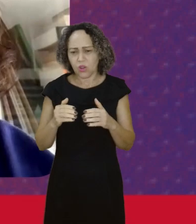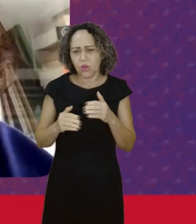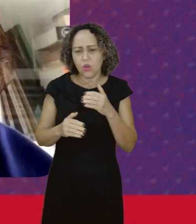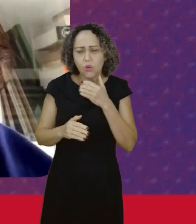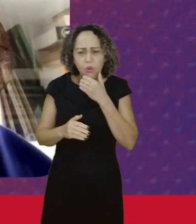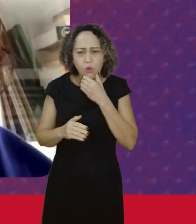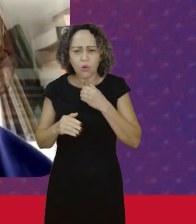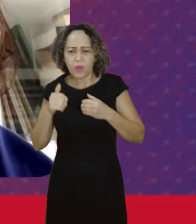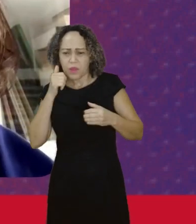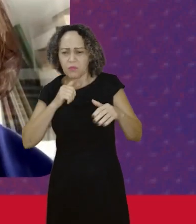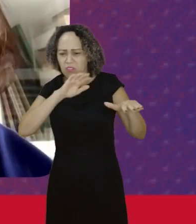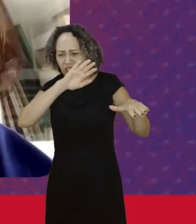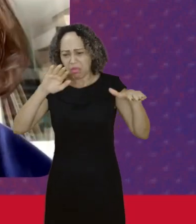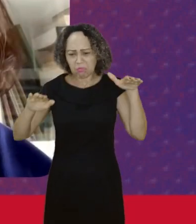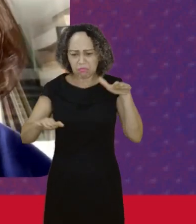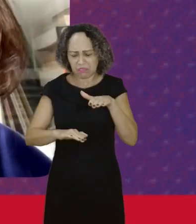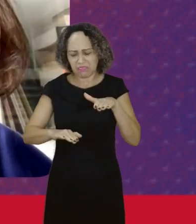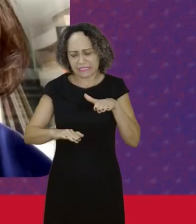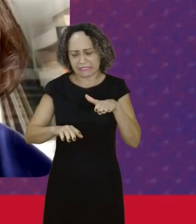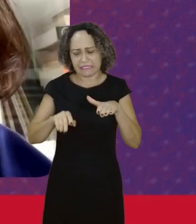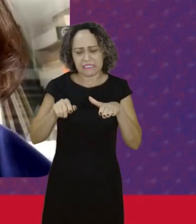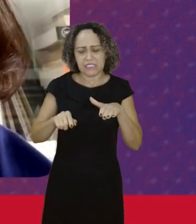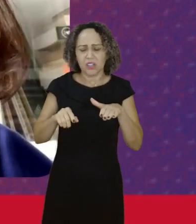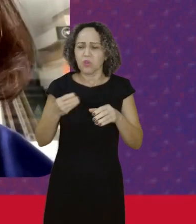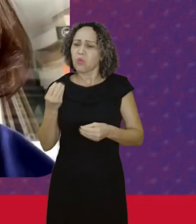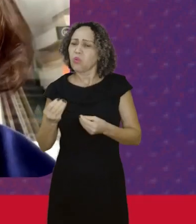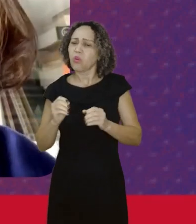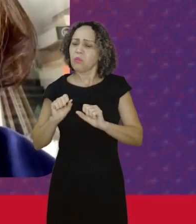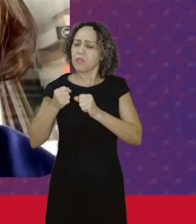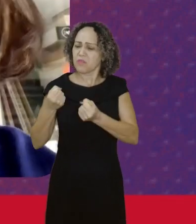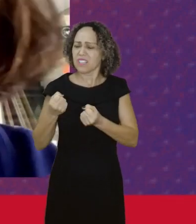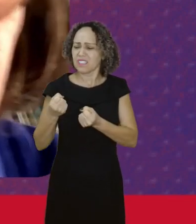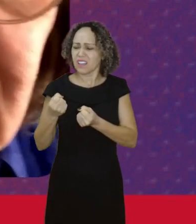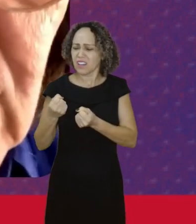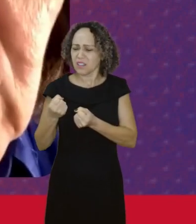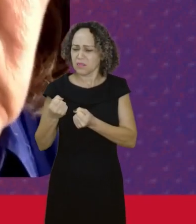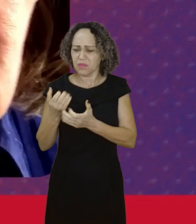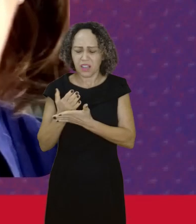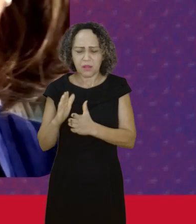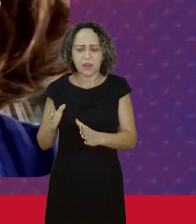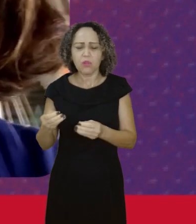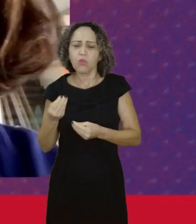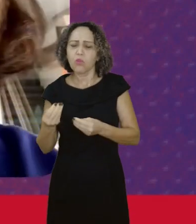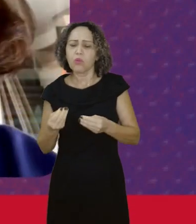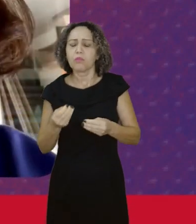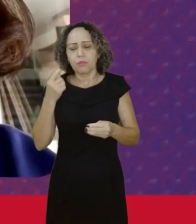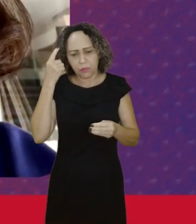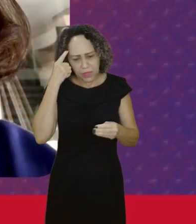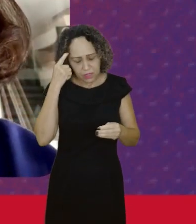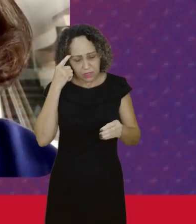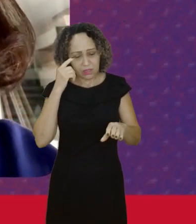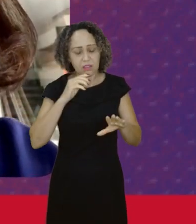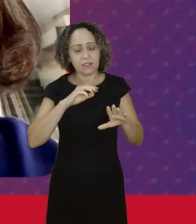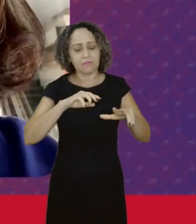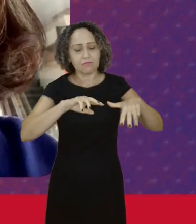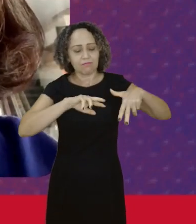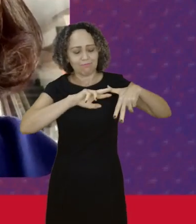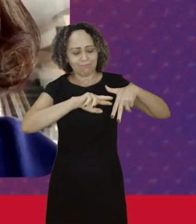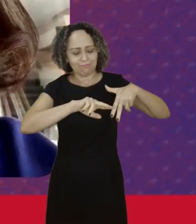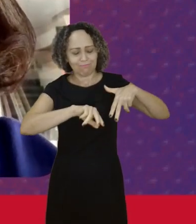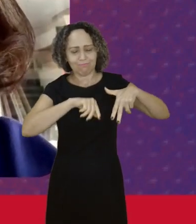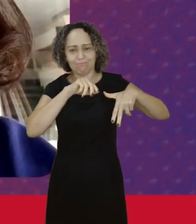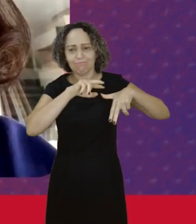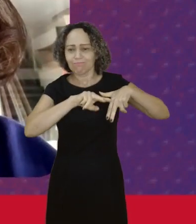de gênero. Isso foi resultado de, pelo menos, uma década anterior de debate sobre a questão